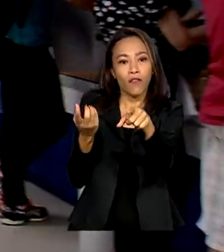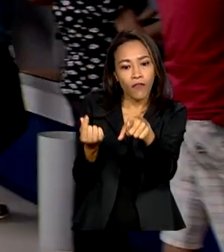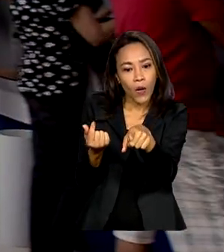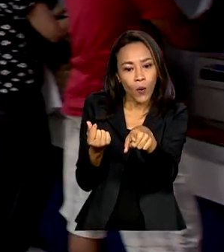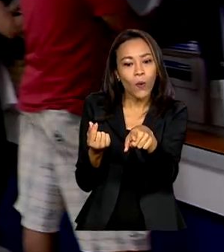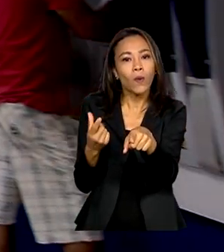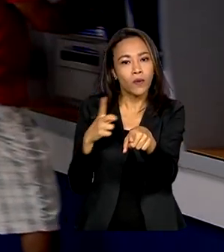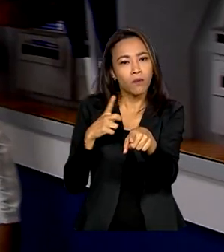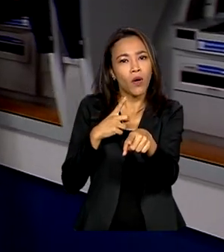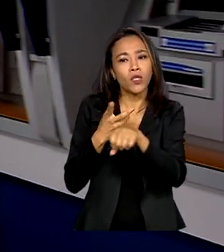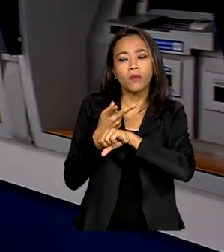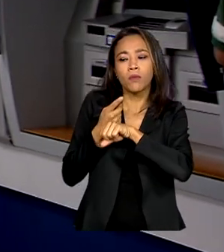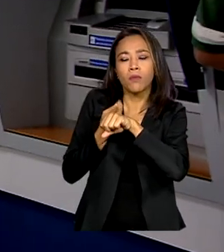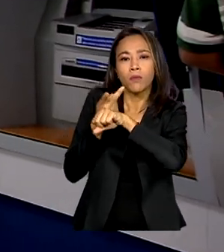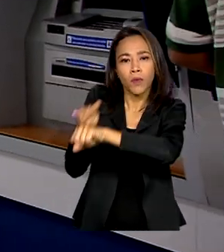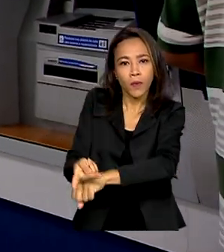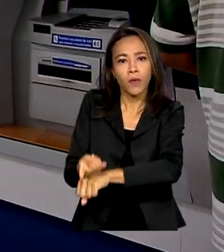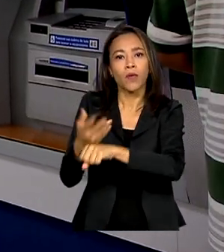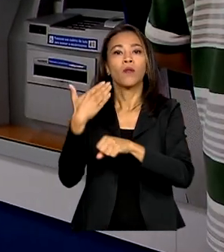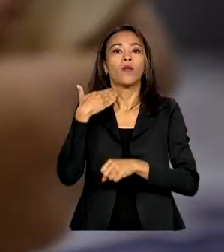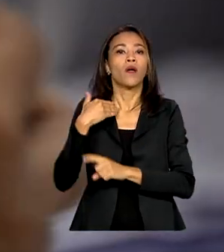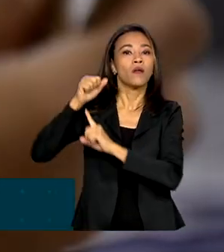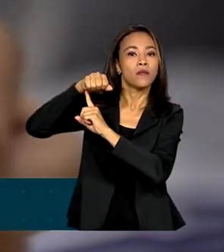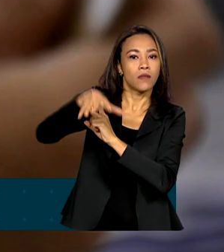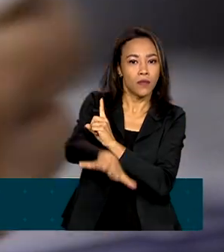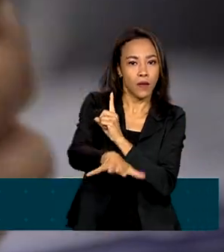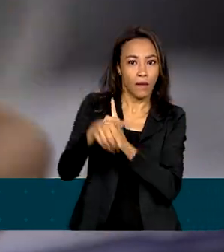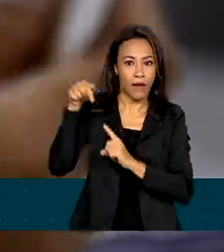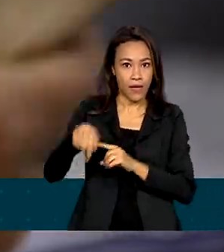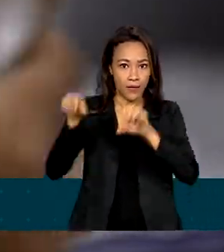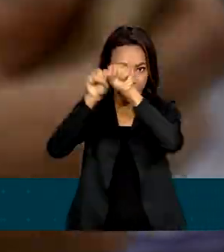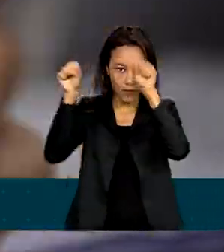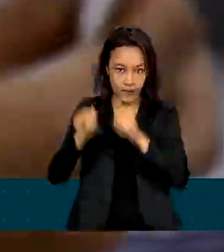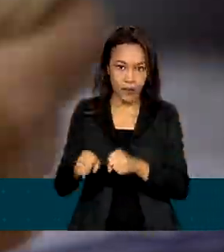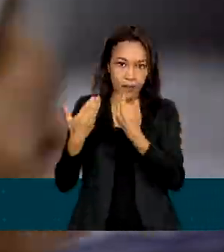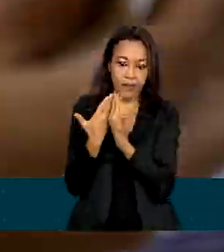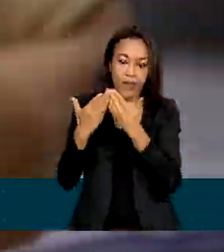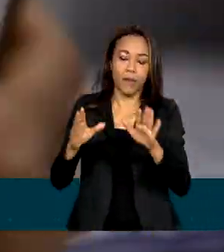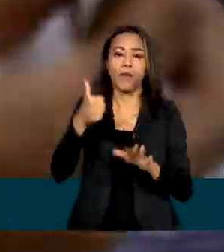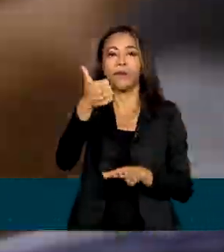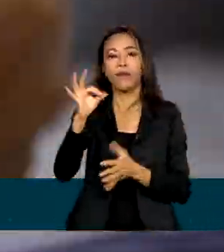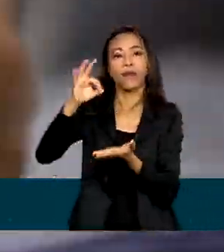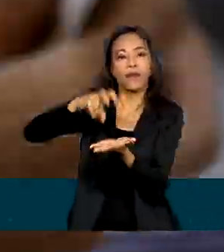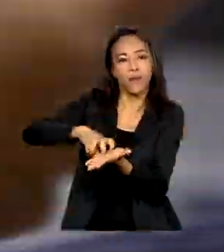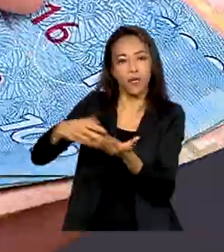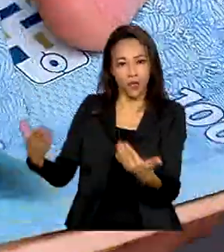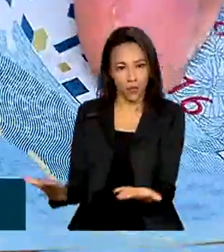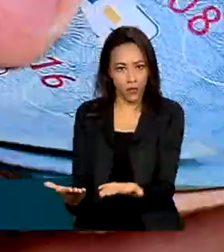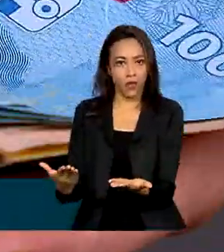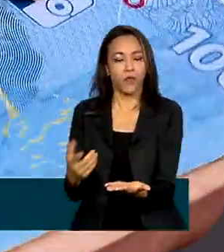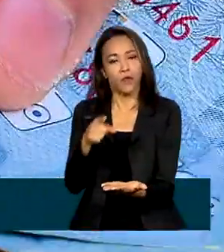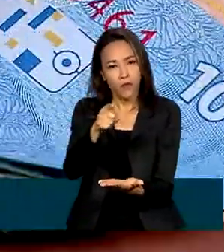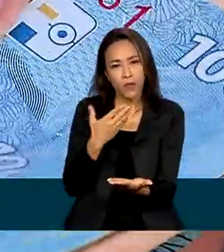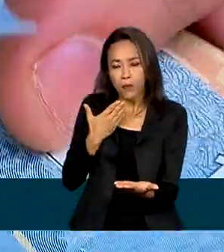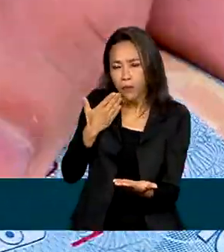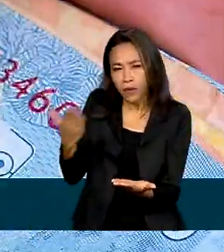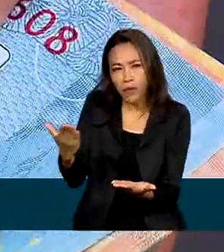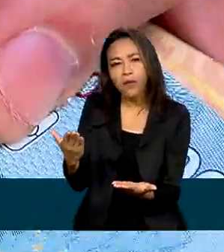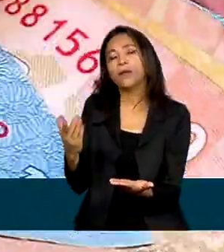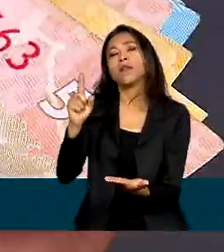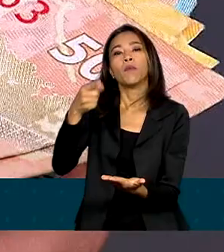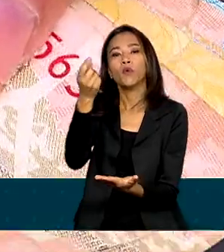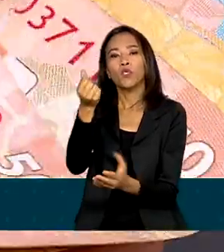A consulta pode ser feita no site do Banco Central. O sistema vai abrir a partir das 10 horas da manhã. Após a solicitação, o dinheiro